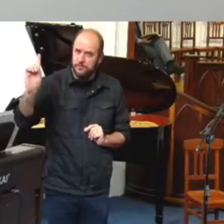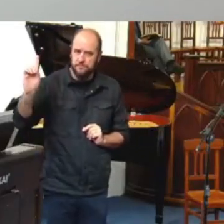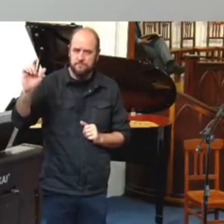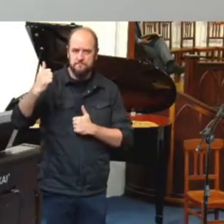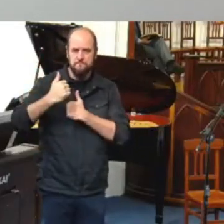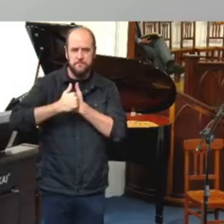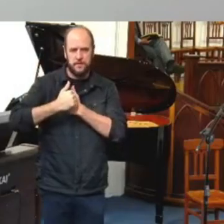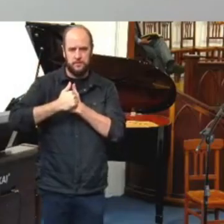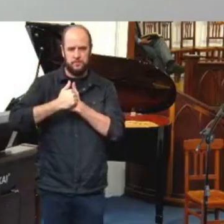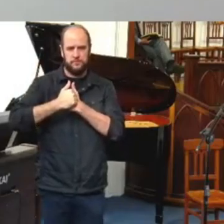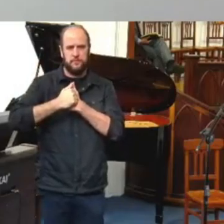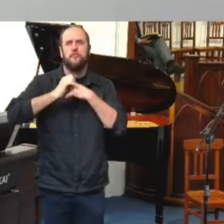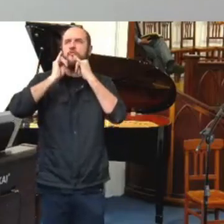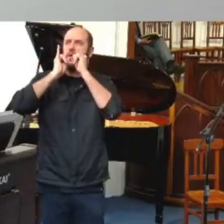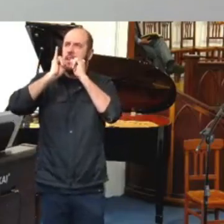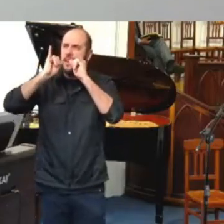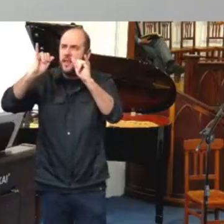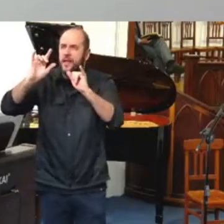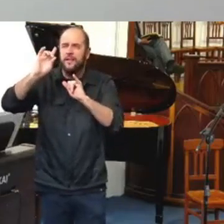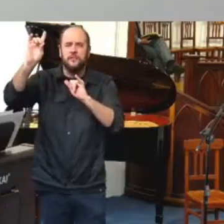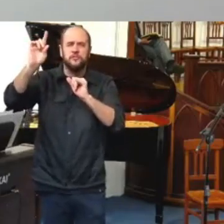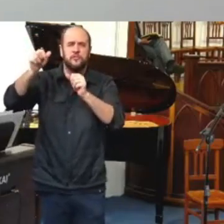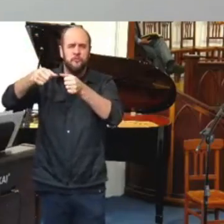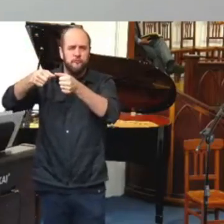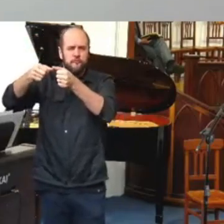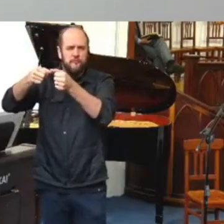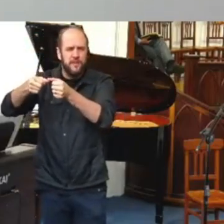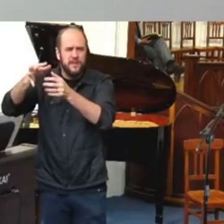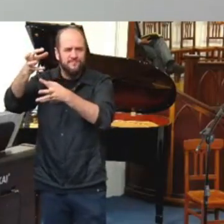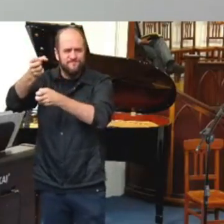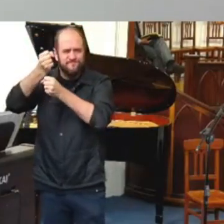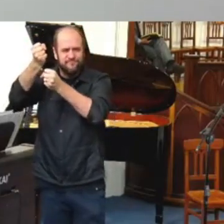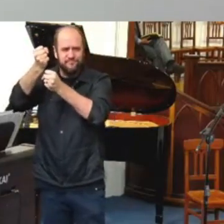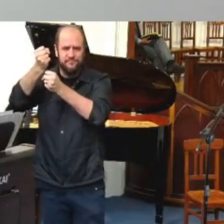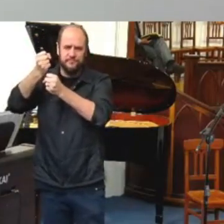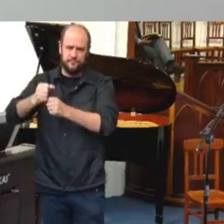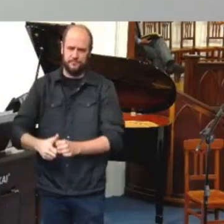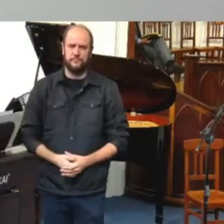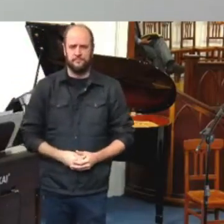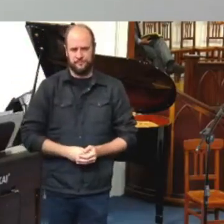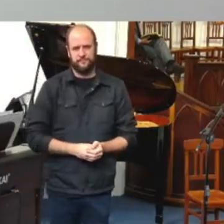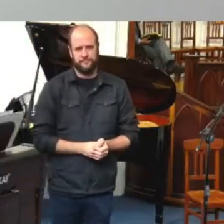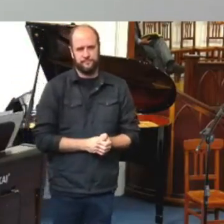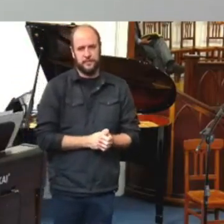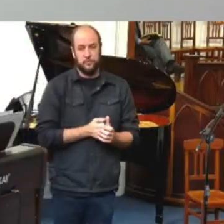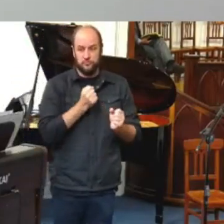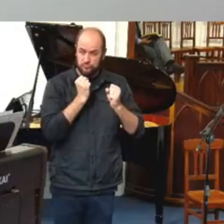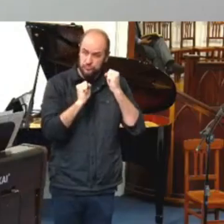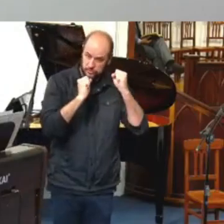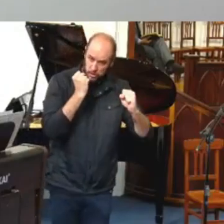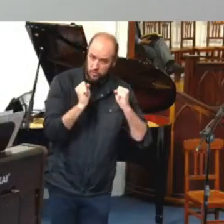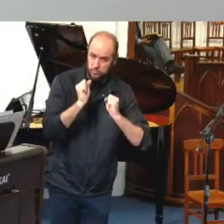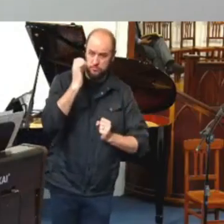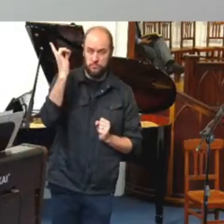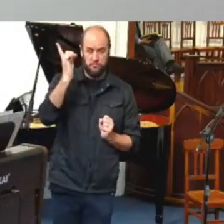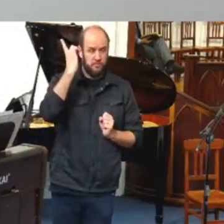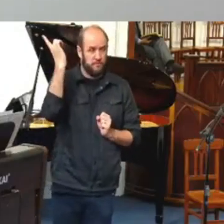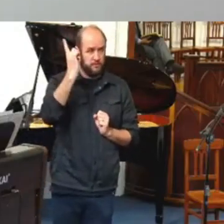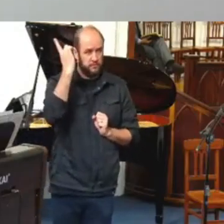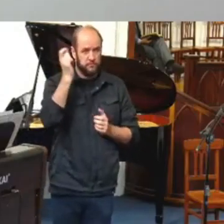revela a sua queixa e permanece na presença de Deus. Este salmo, o Salmo de